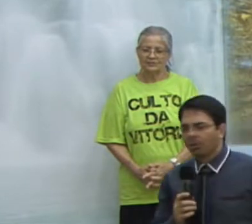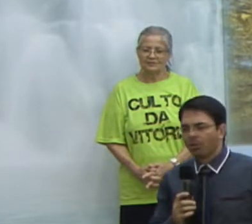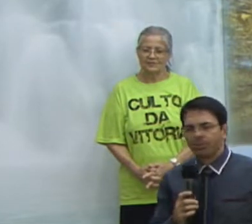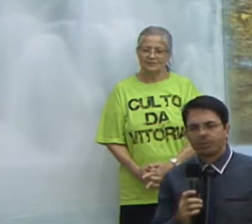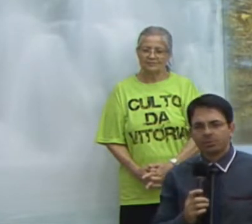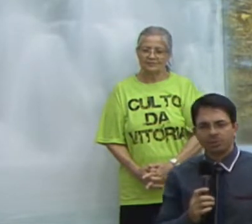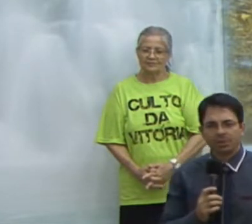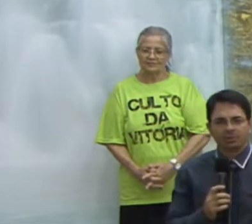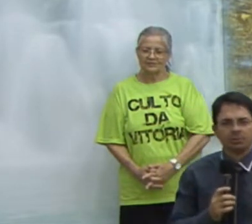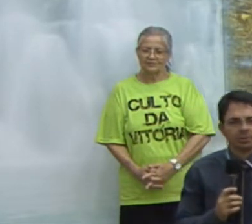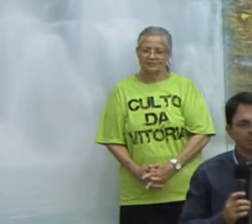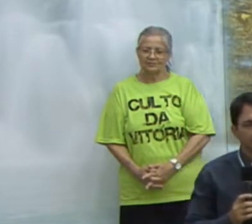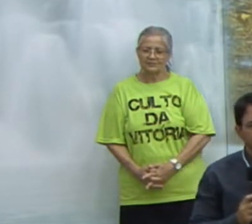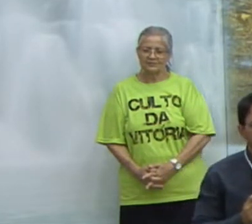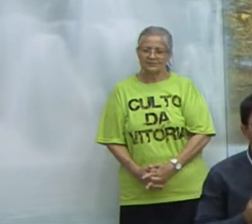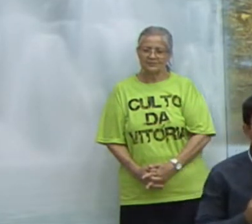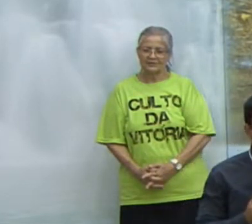Aleluia, o nome do